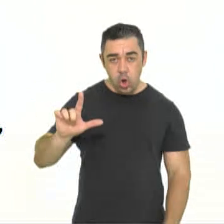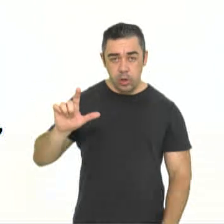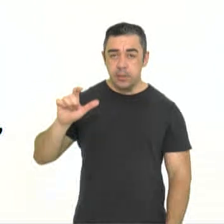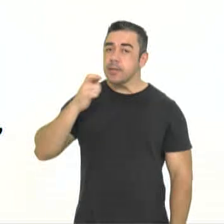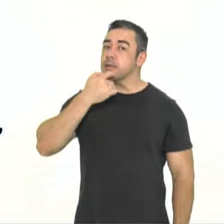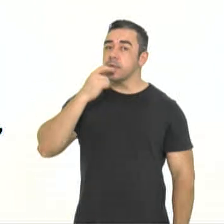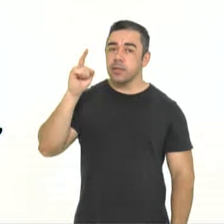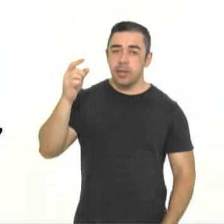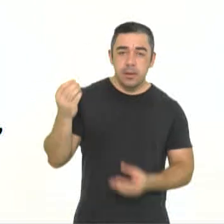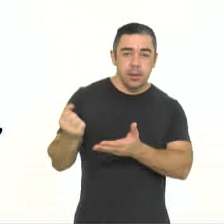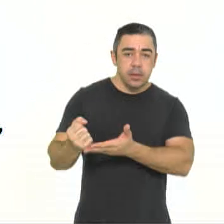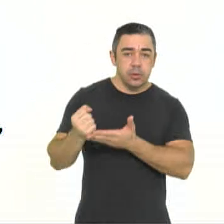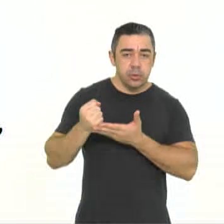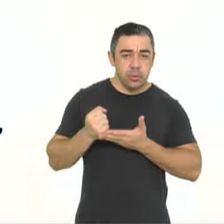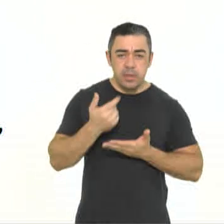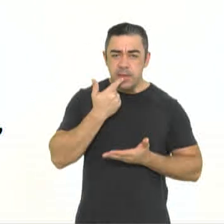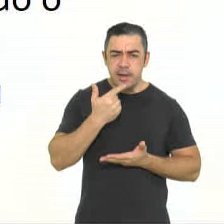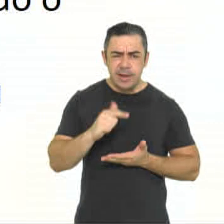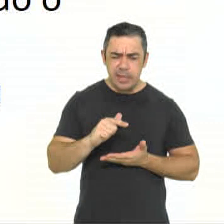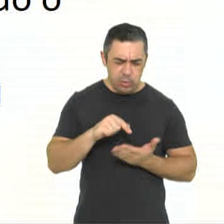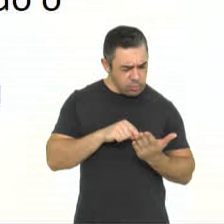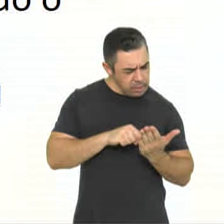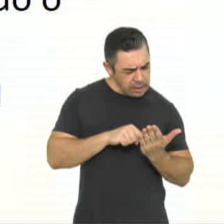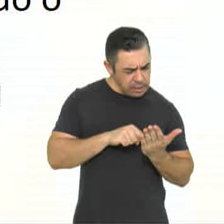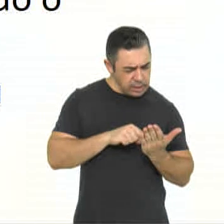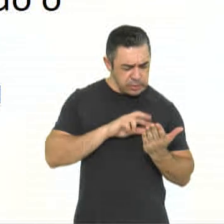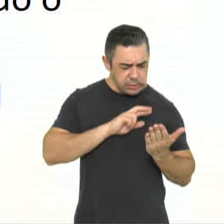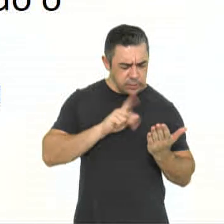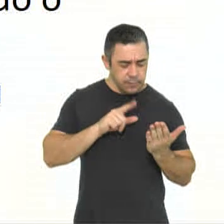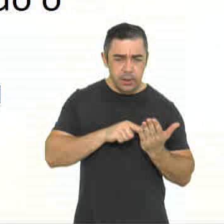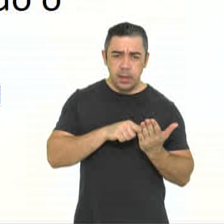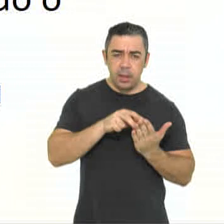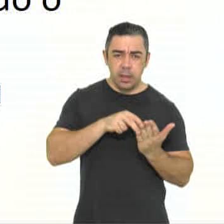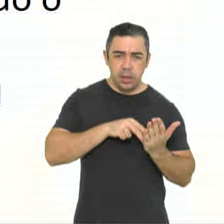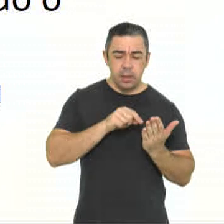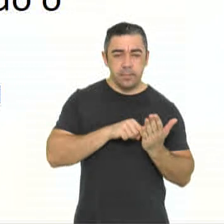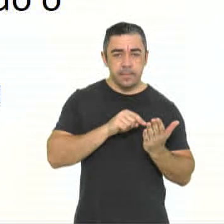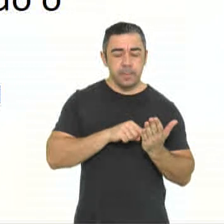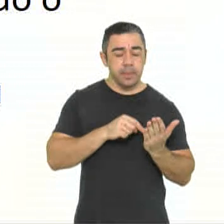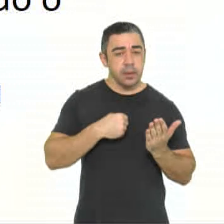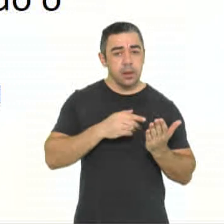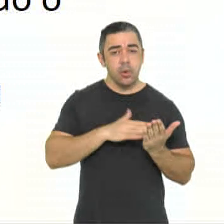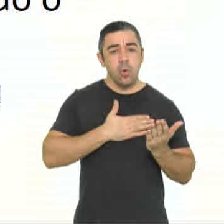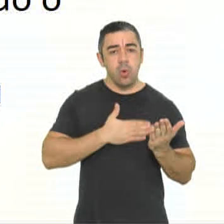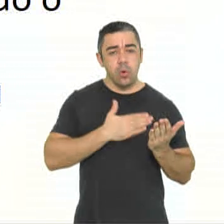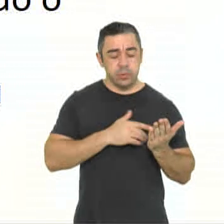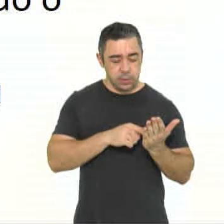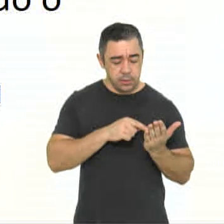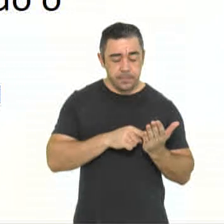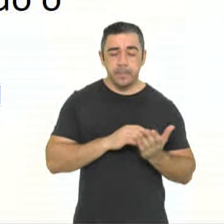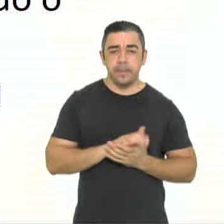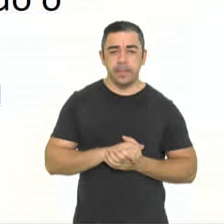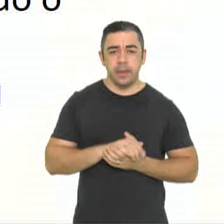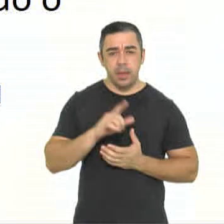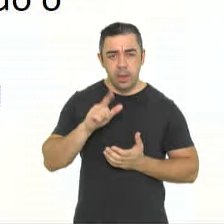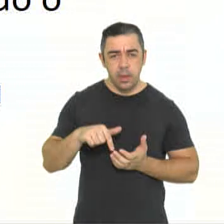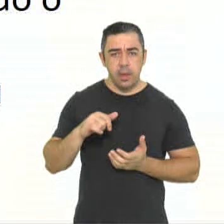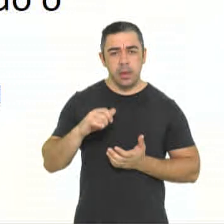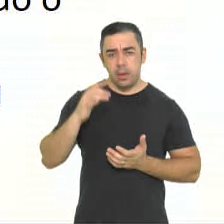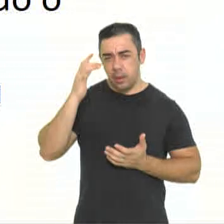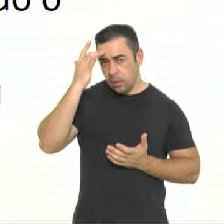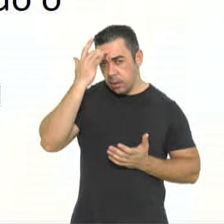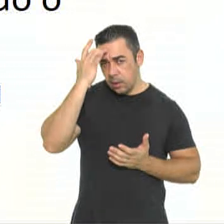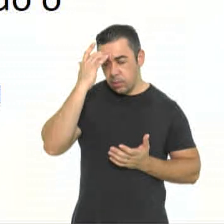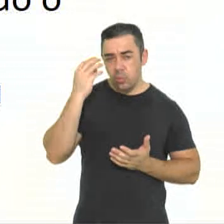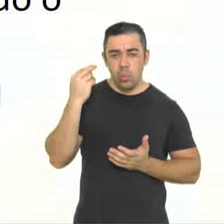trouxe para aqui um livro em língua esquisita, a que tinha grande estimação. Fora um hindu ou